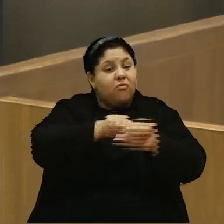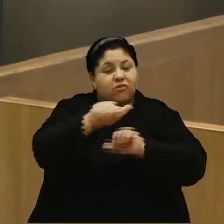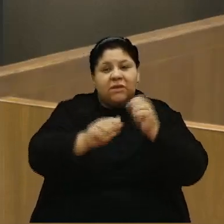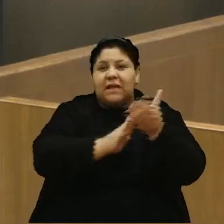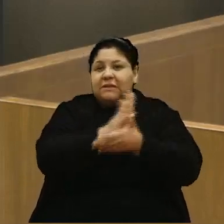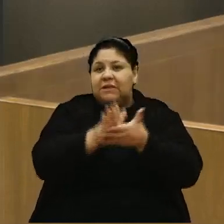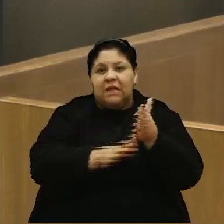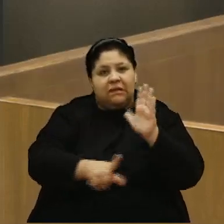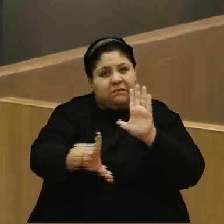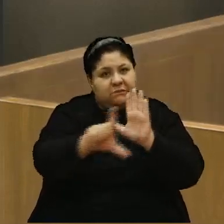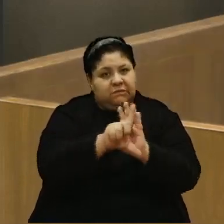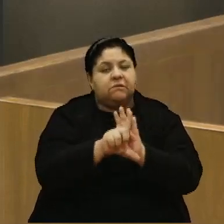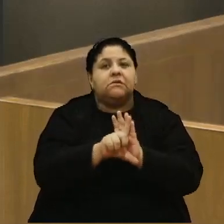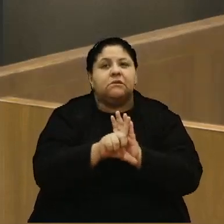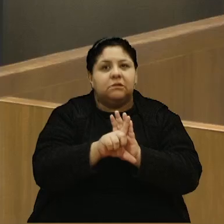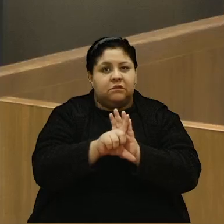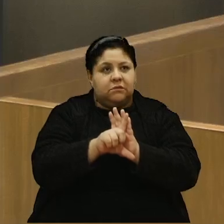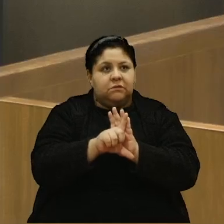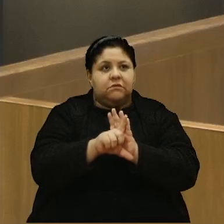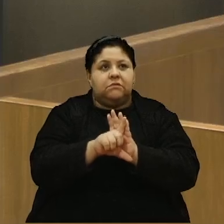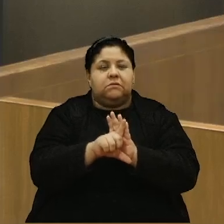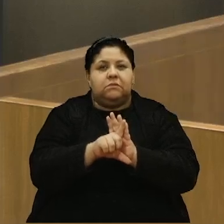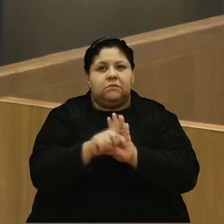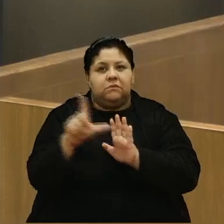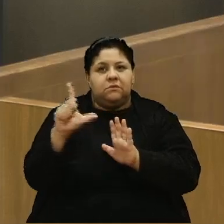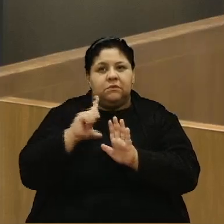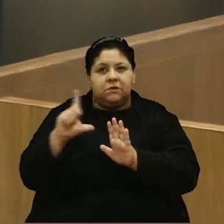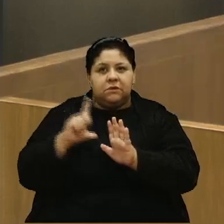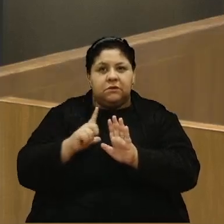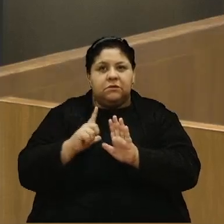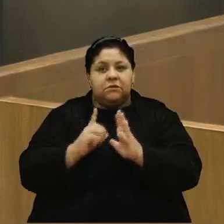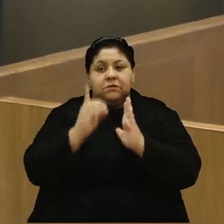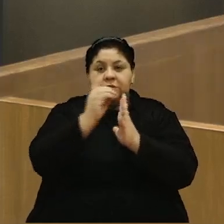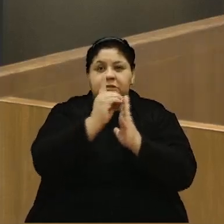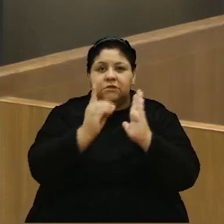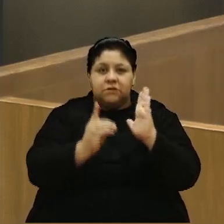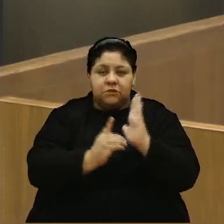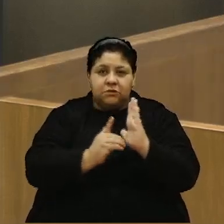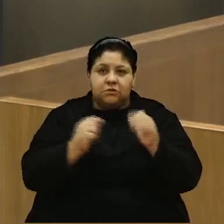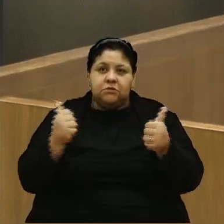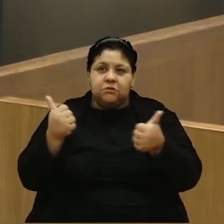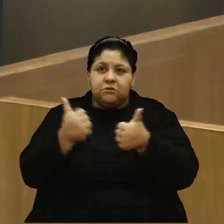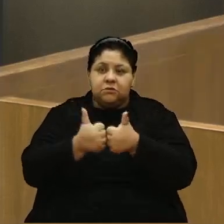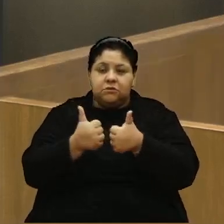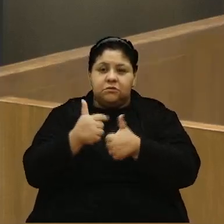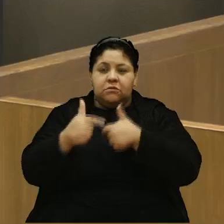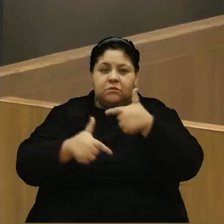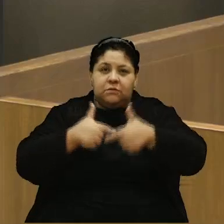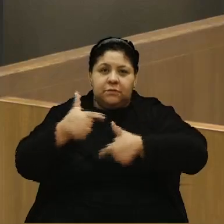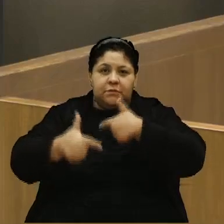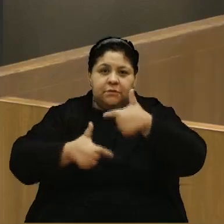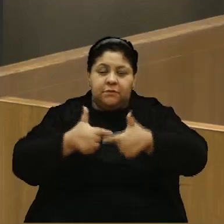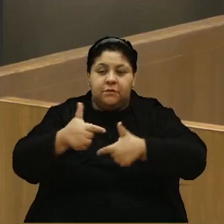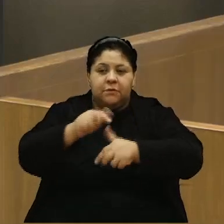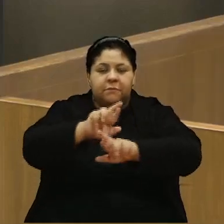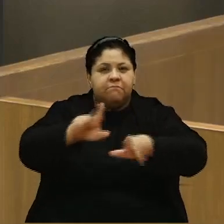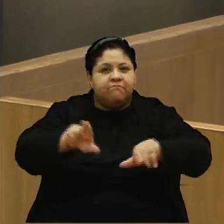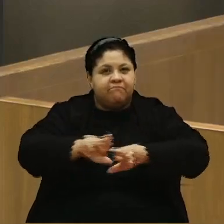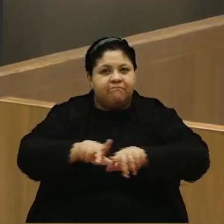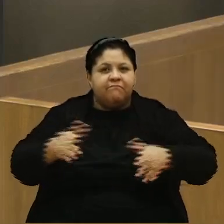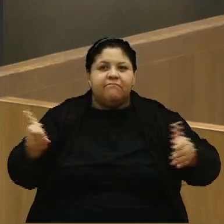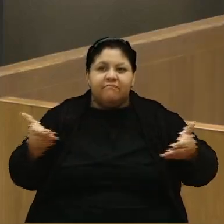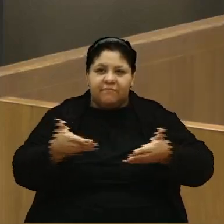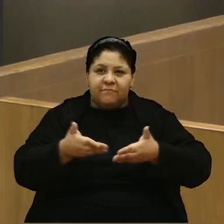lei ainda, a gente ainda tem a questão do decreto com os mesmos serviços diferentes, e